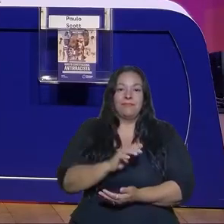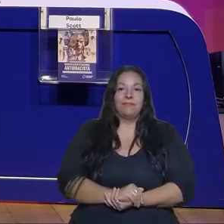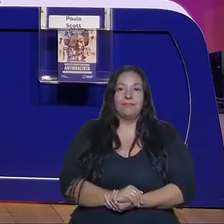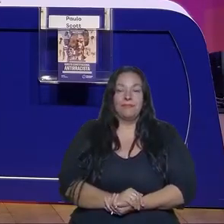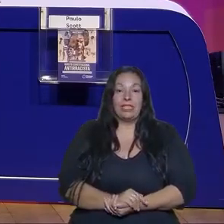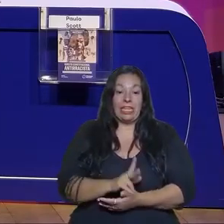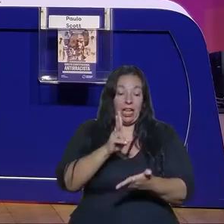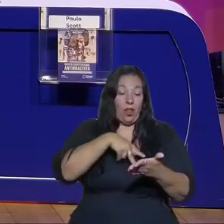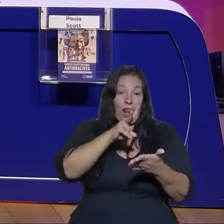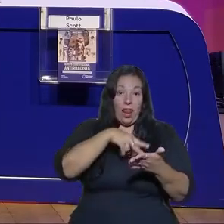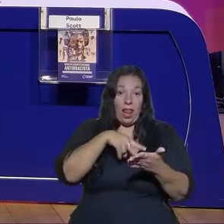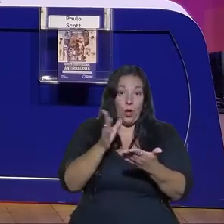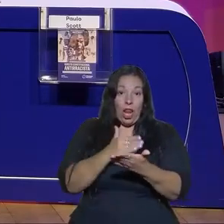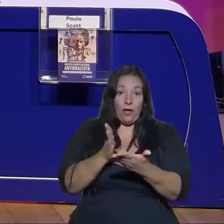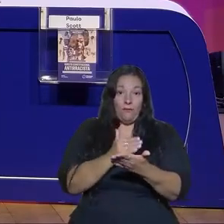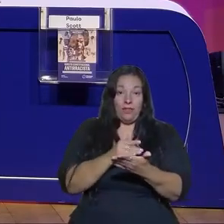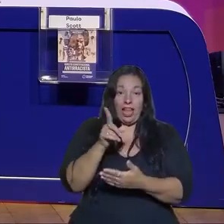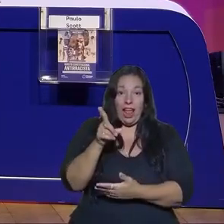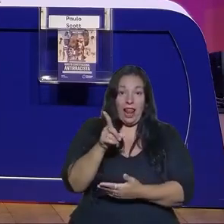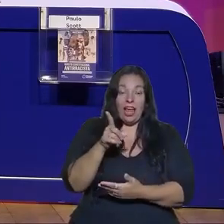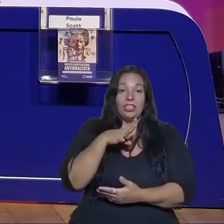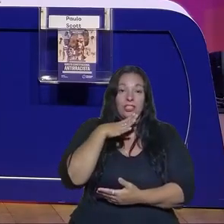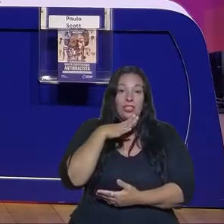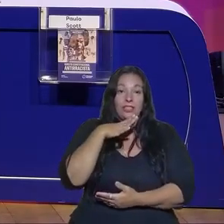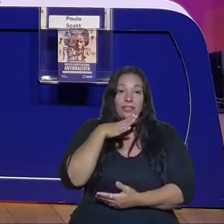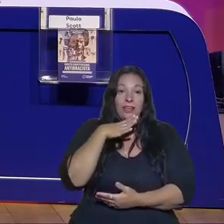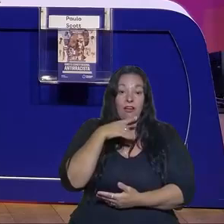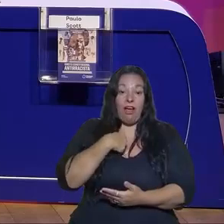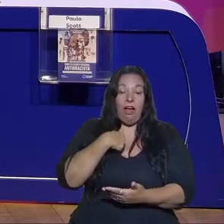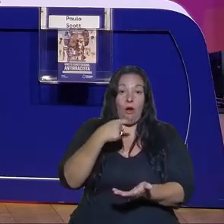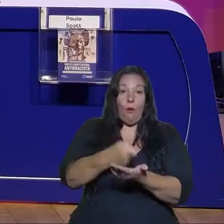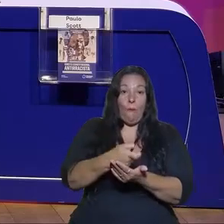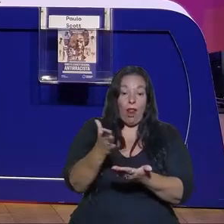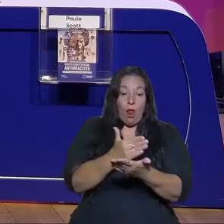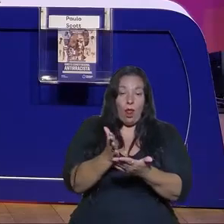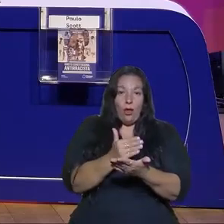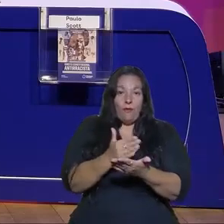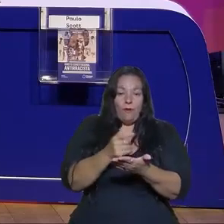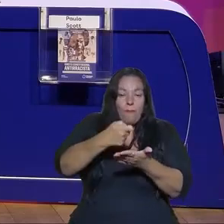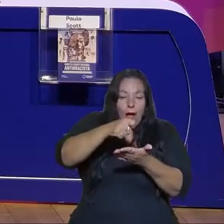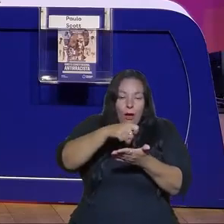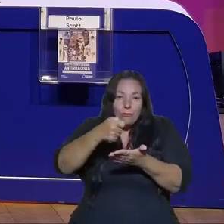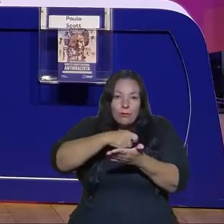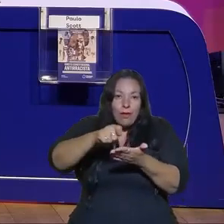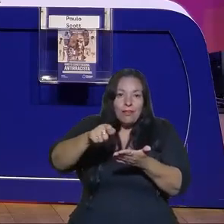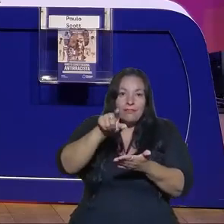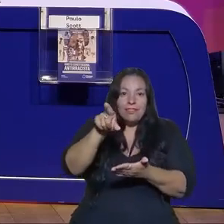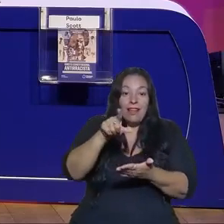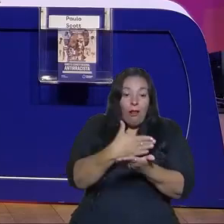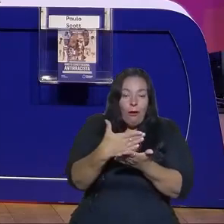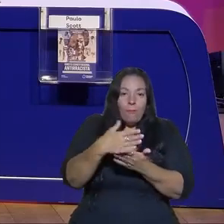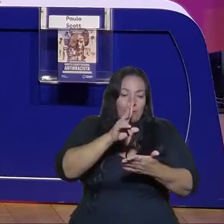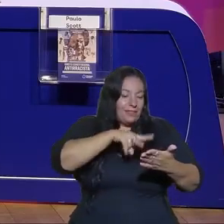grisalho. Possui cavanhaque de mesmo tom. Ele traja camiseta de botões estampada em tons de azul escuro e por cima usa um blazer de